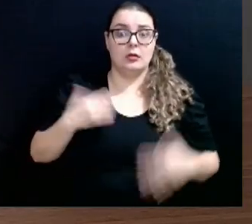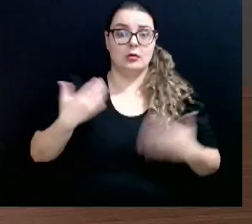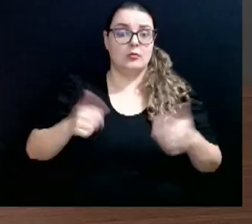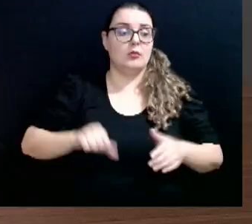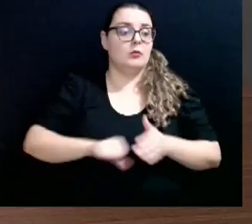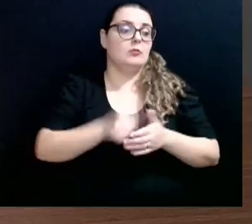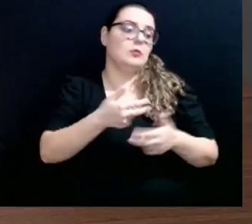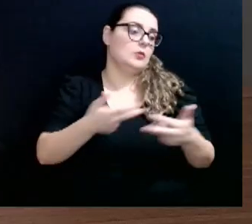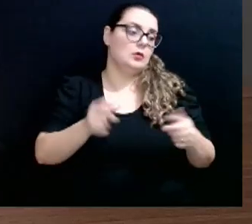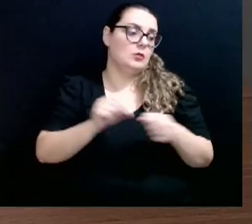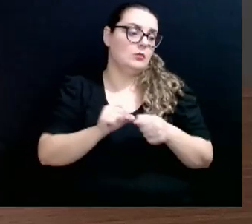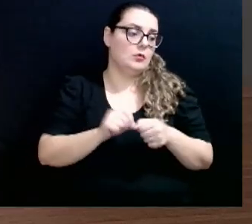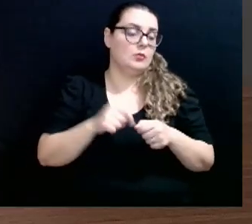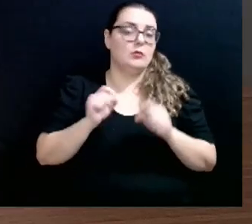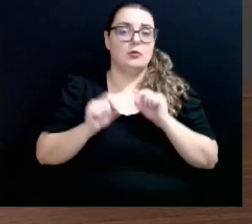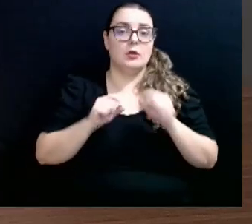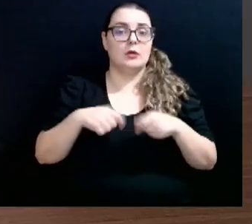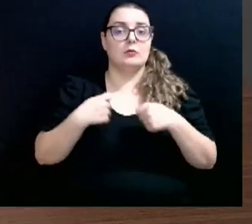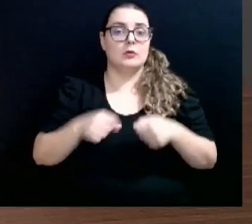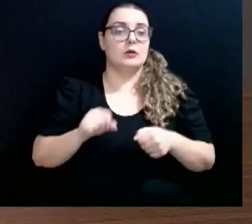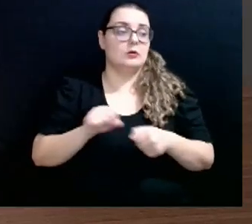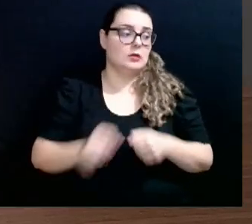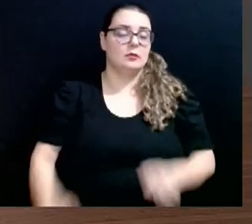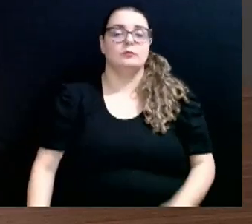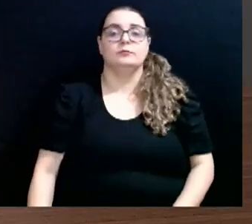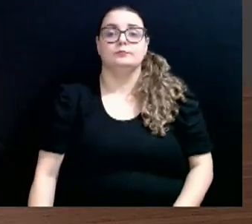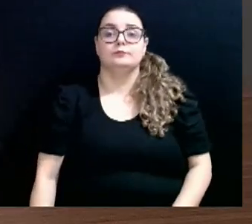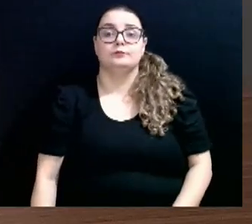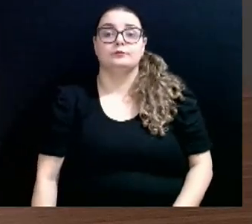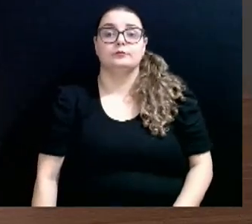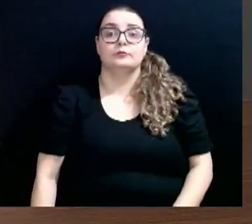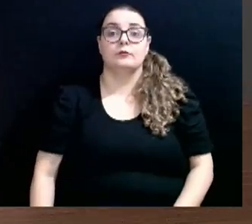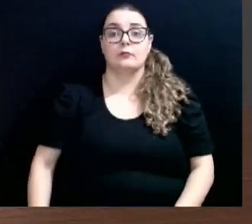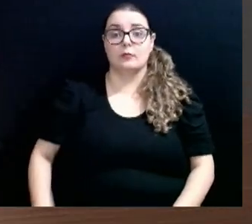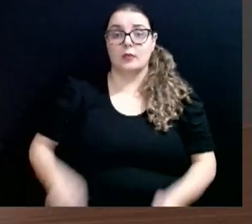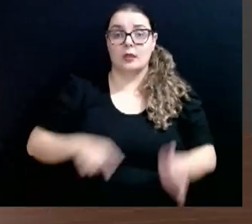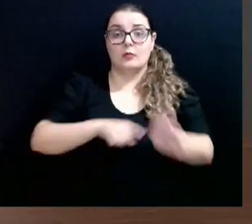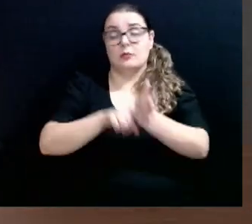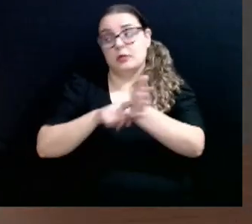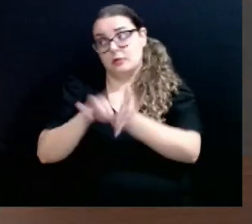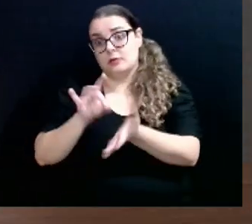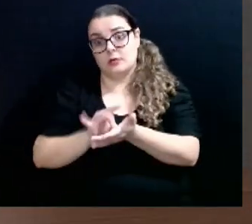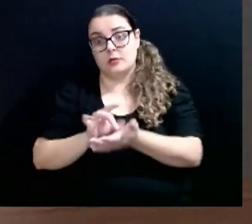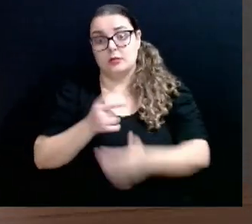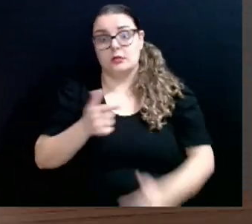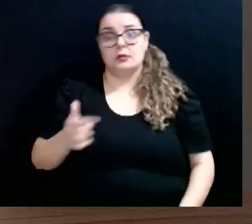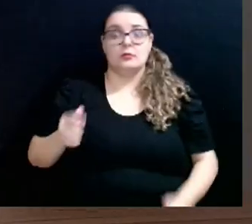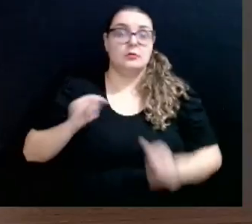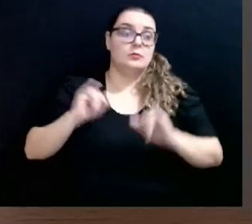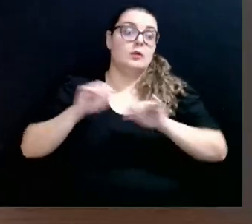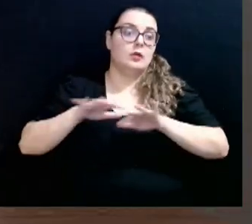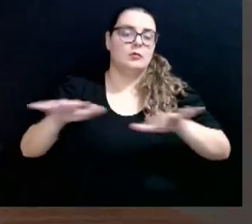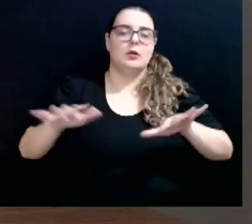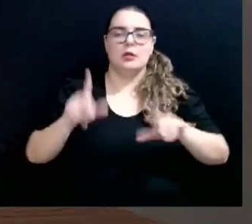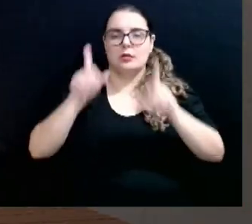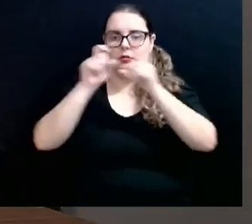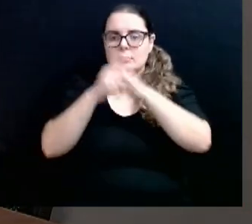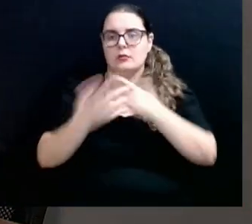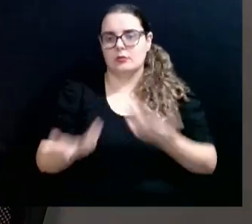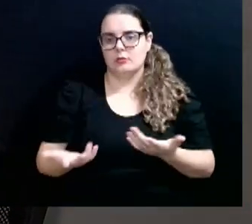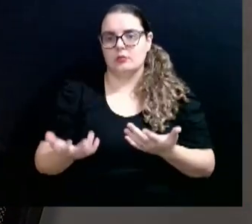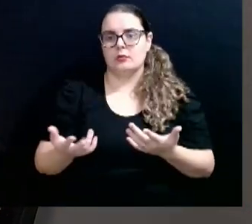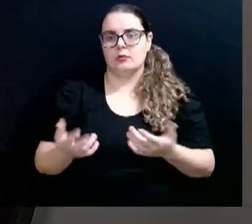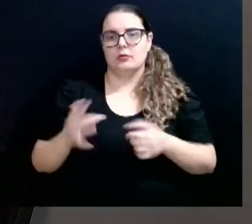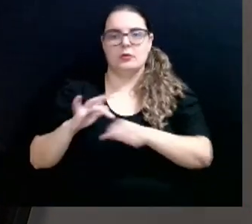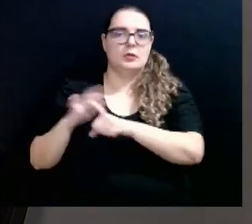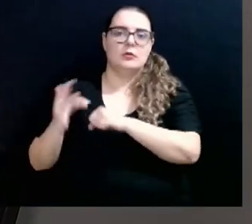que a pessoa precisa fazer? Olha, na verdade é pesquisar, né? Não tem tanta publicidade. É difícil vocês, né, numa rede social, a